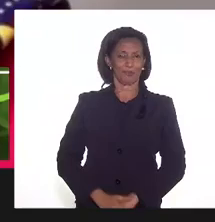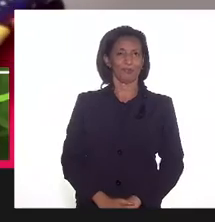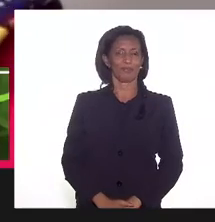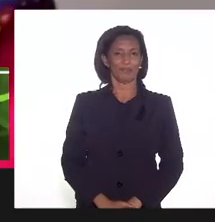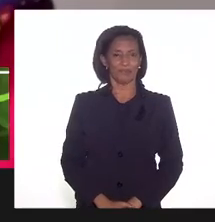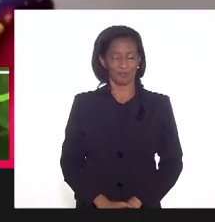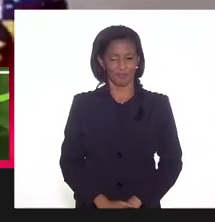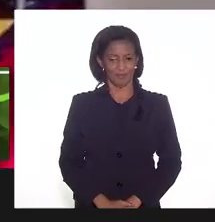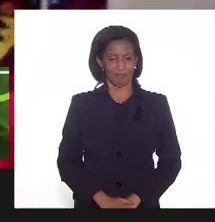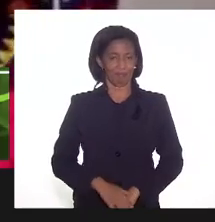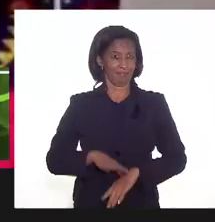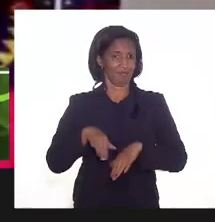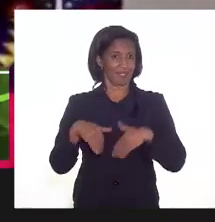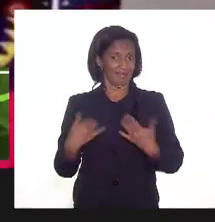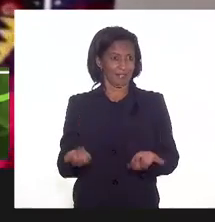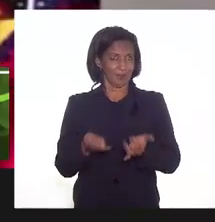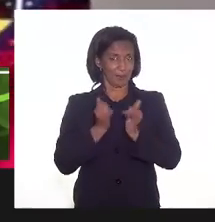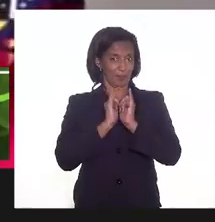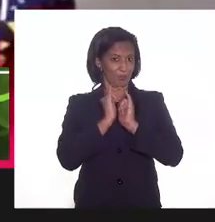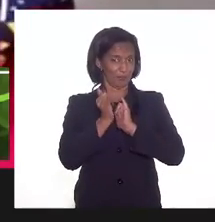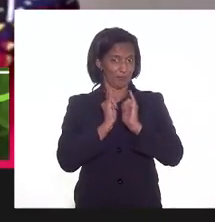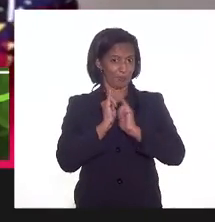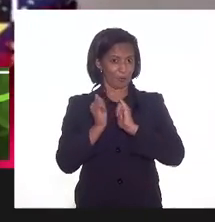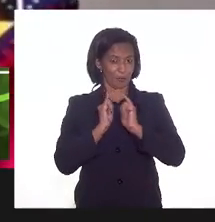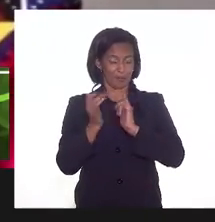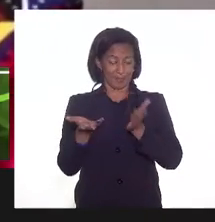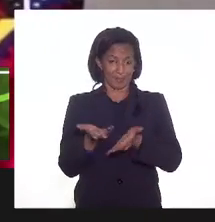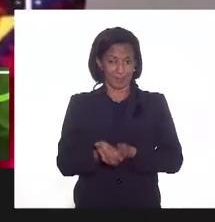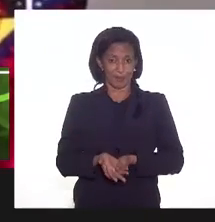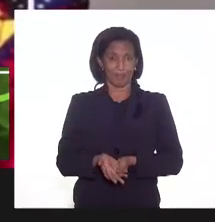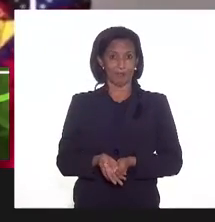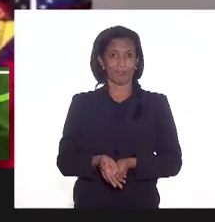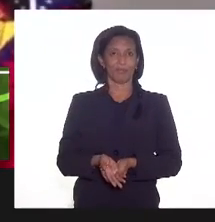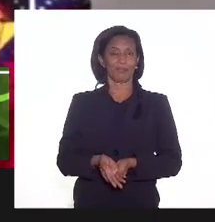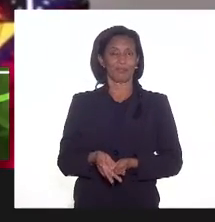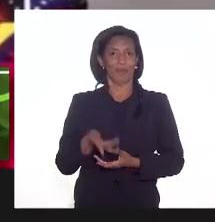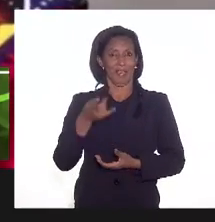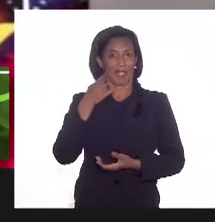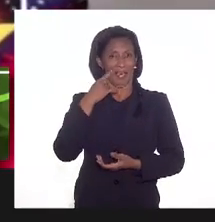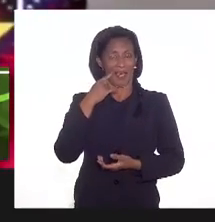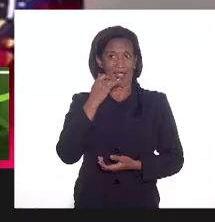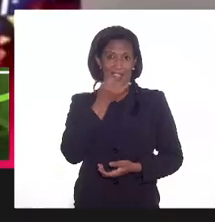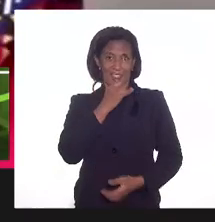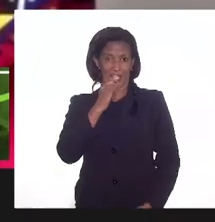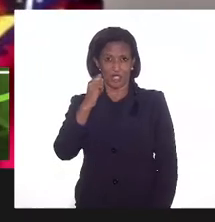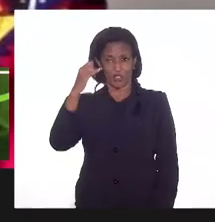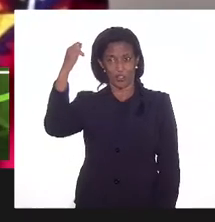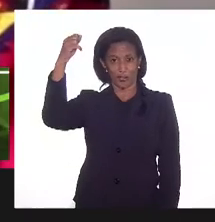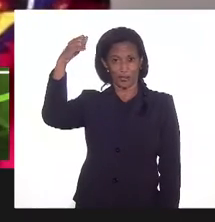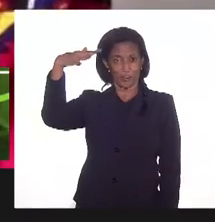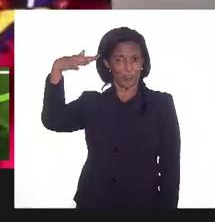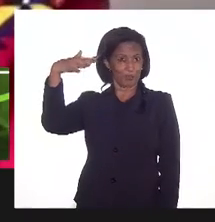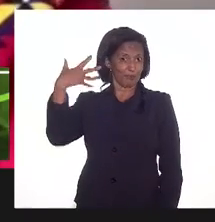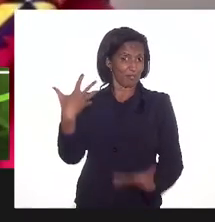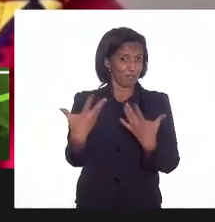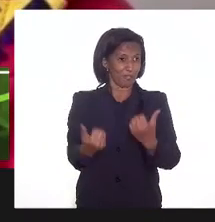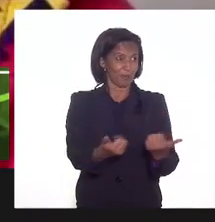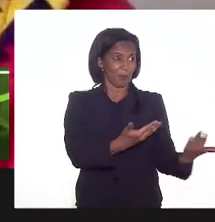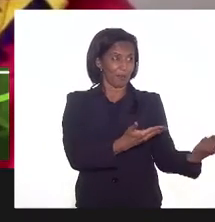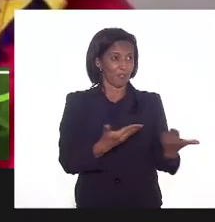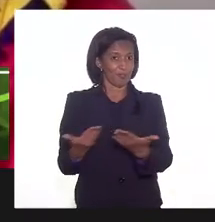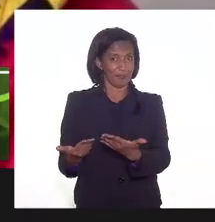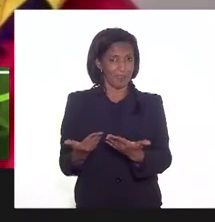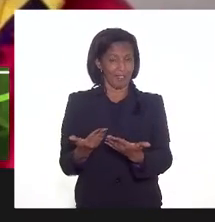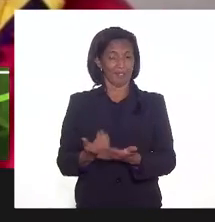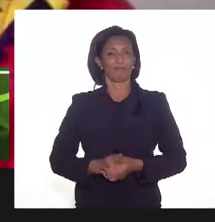após a informação do democrático serviço de abastecimento de energia elétrica vamos então chamar a próxima